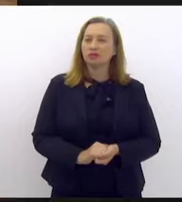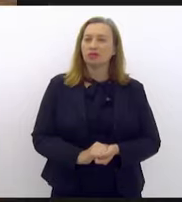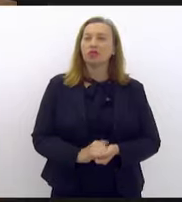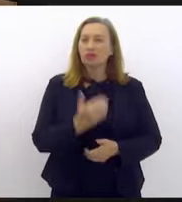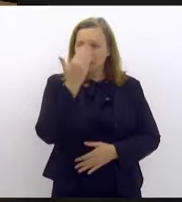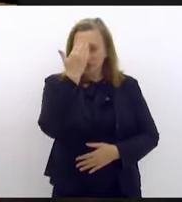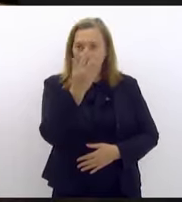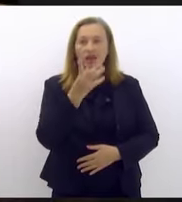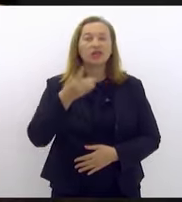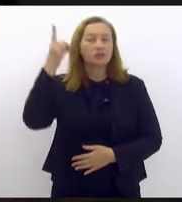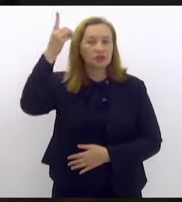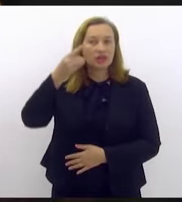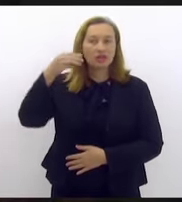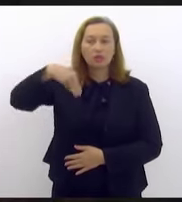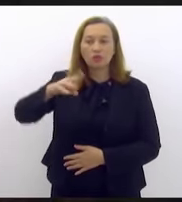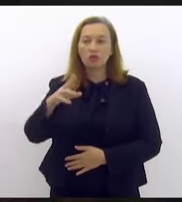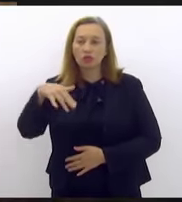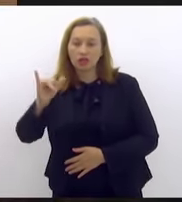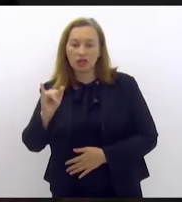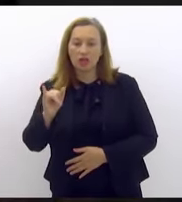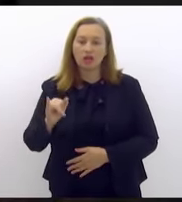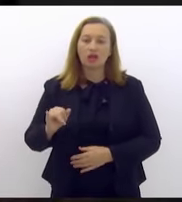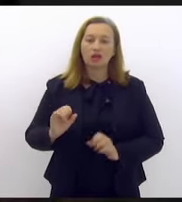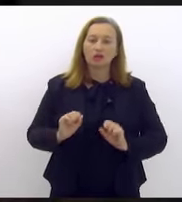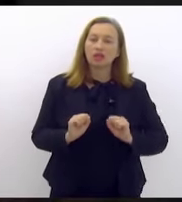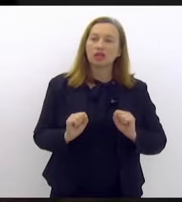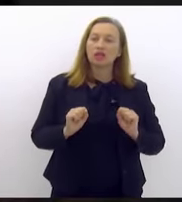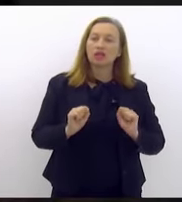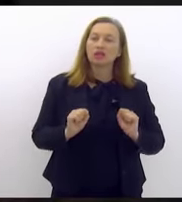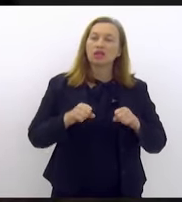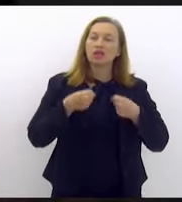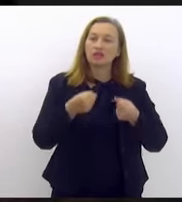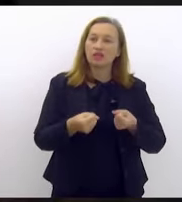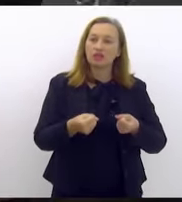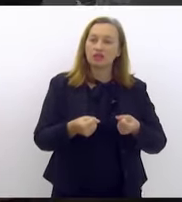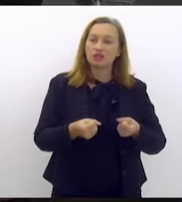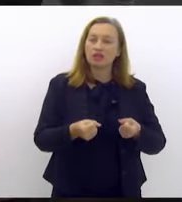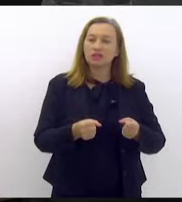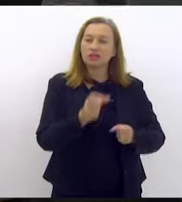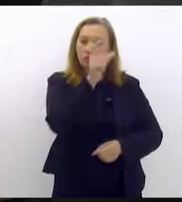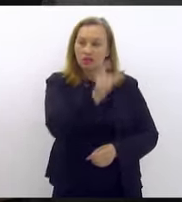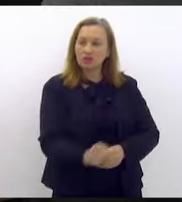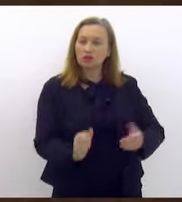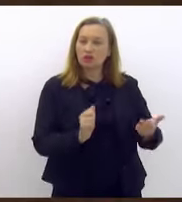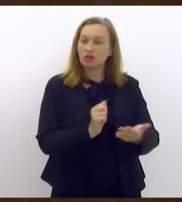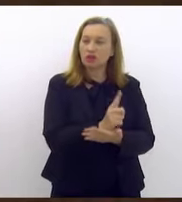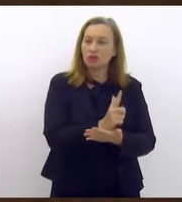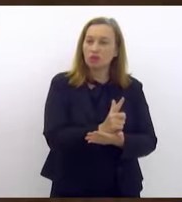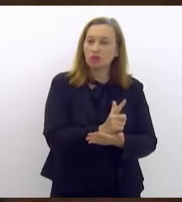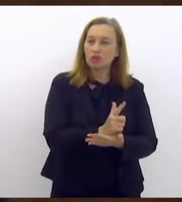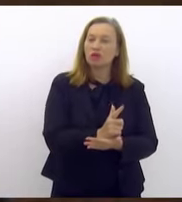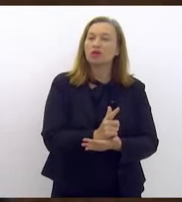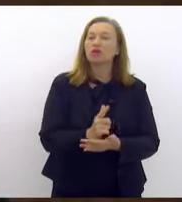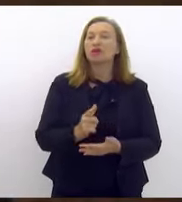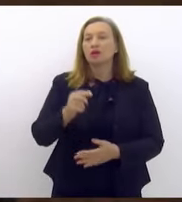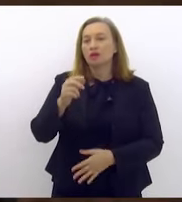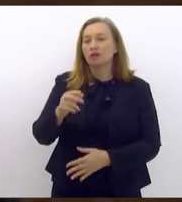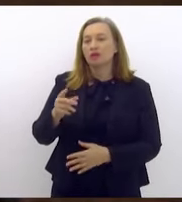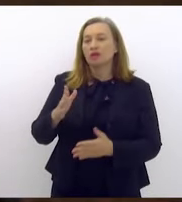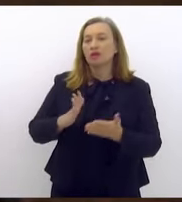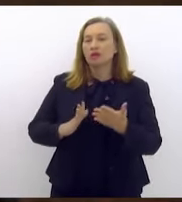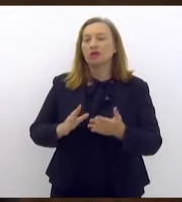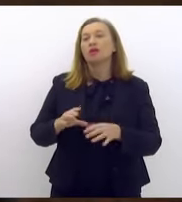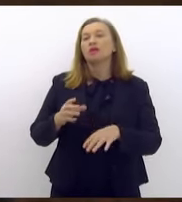Muito obrigado, deputado Munir. Pela Defesa do Consumidor, deputado Fábio Silva. Presidente, pela constitucionalidade, justificando a ausência da